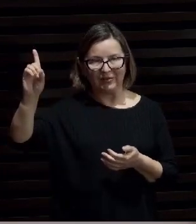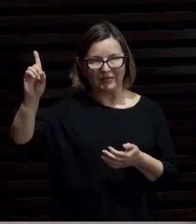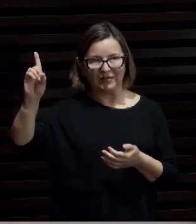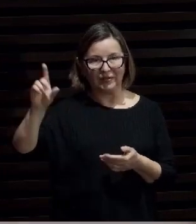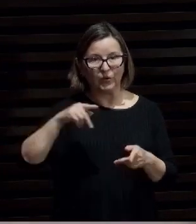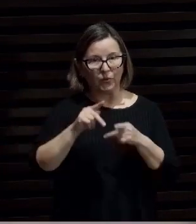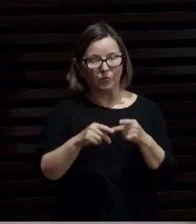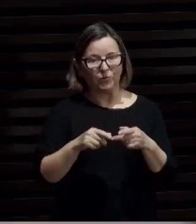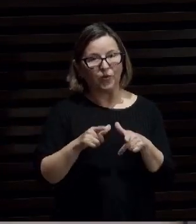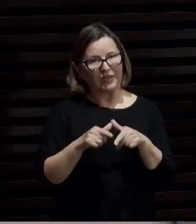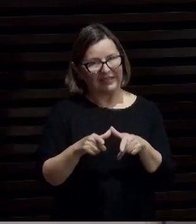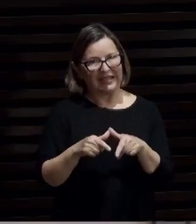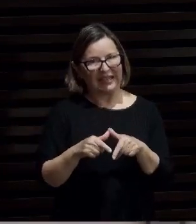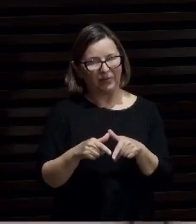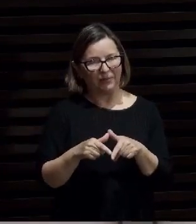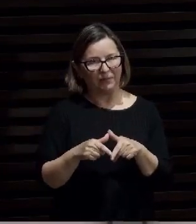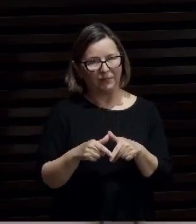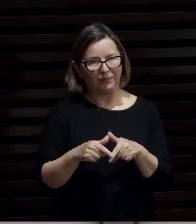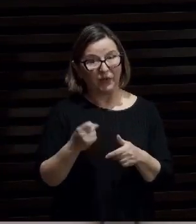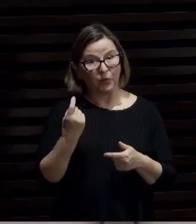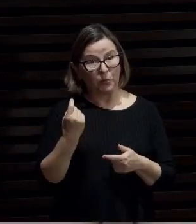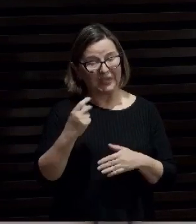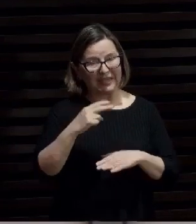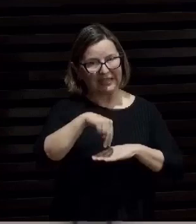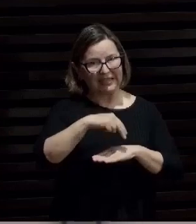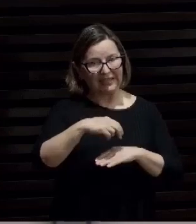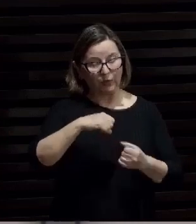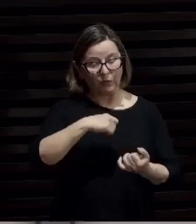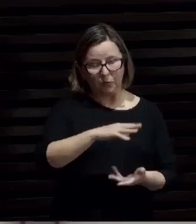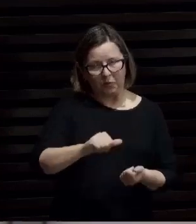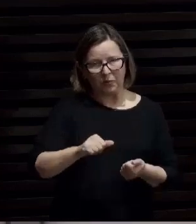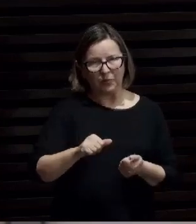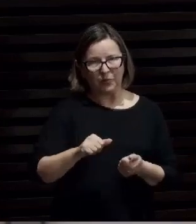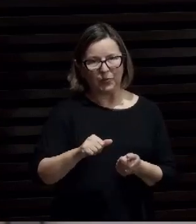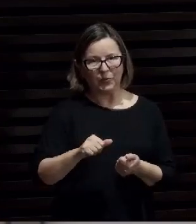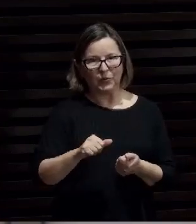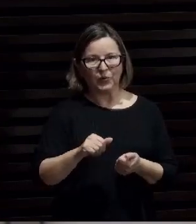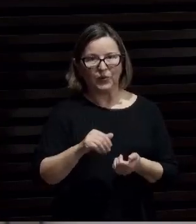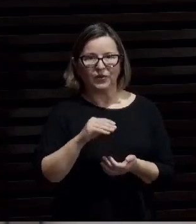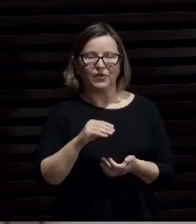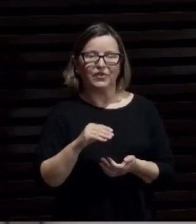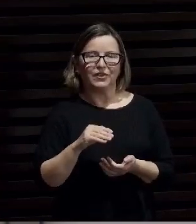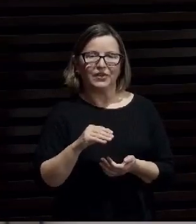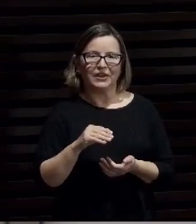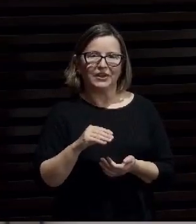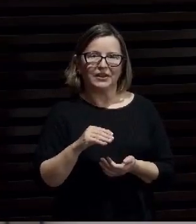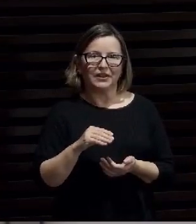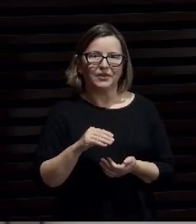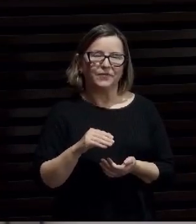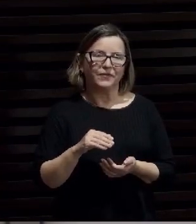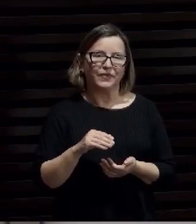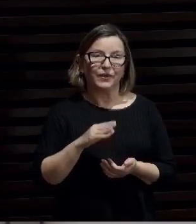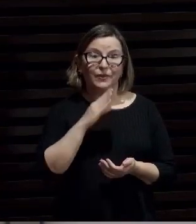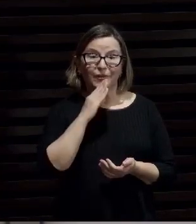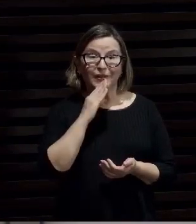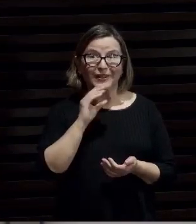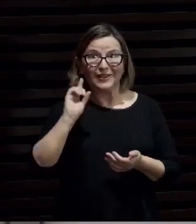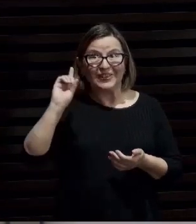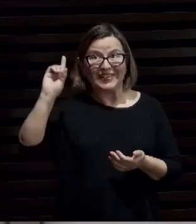povo de Israel. Única nação do mundo que tinha acesso ao Deus e que cria no Deus das Escrituras.